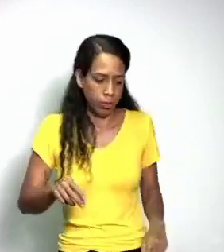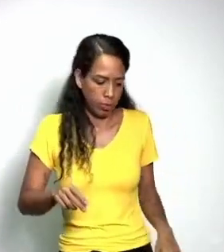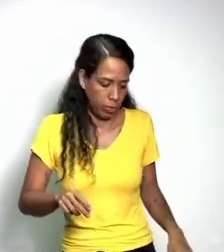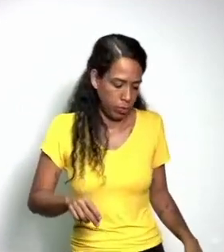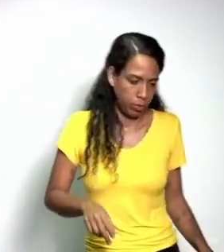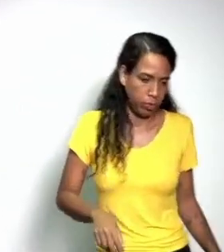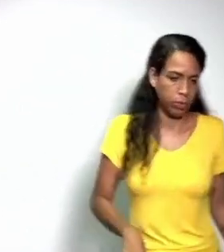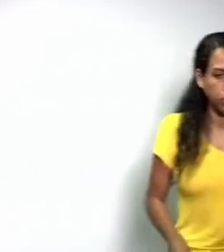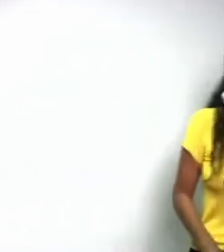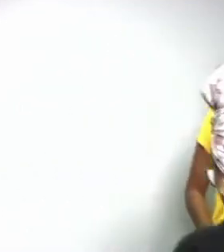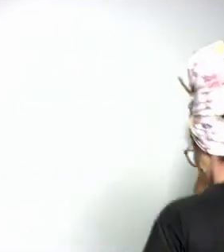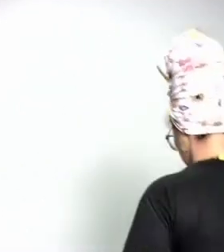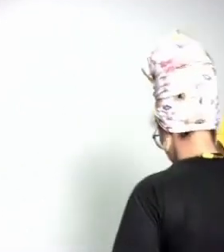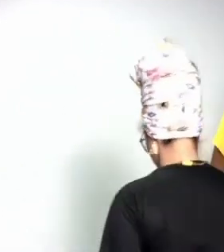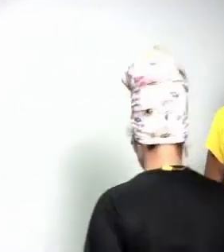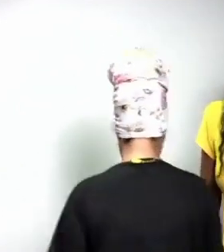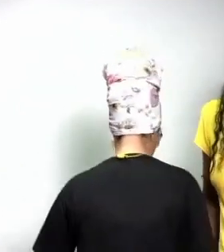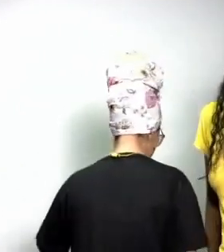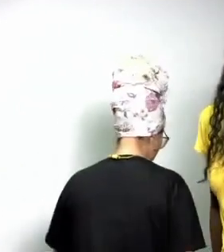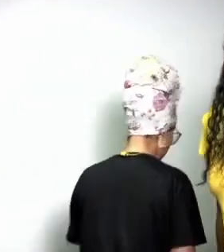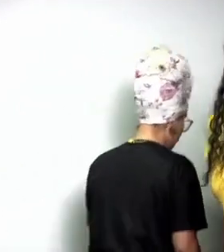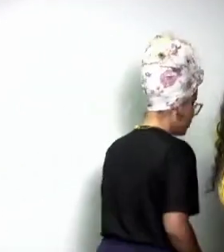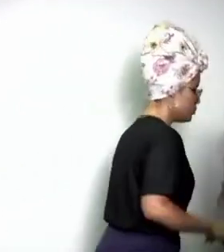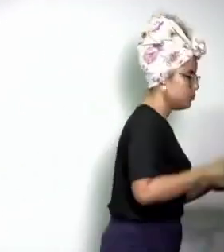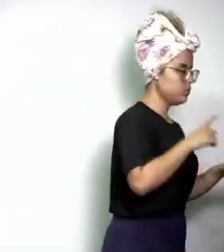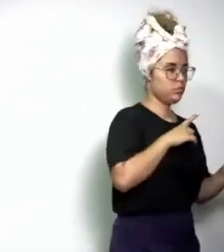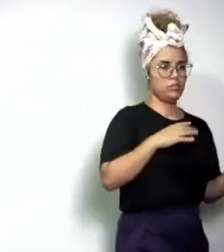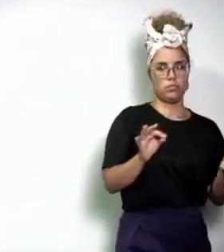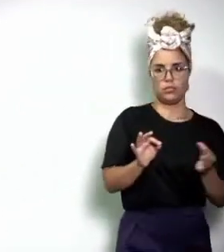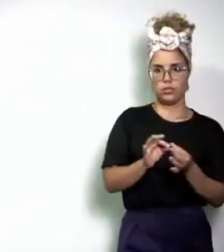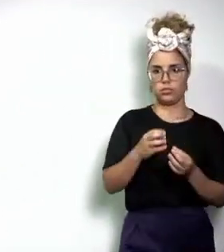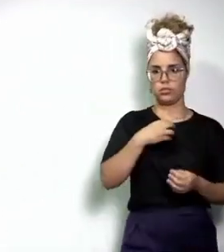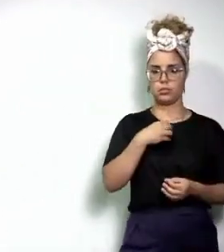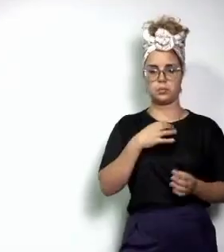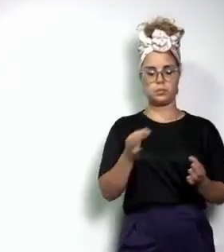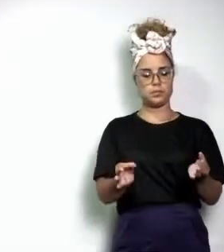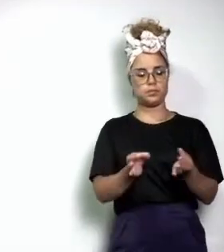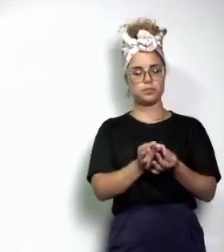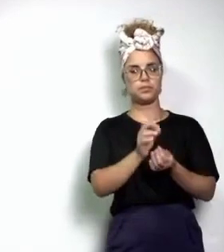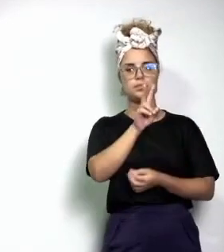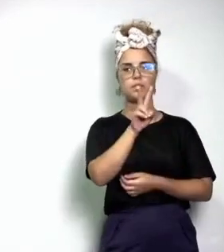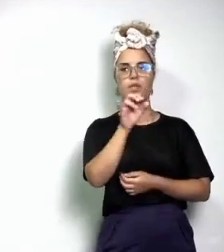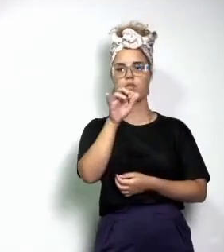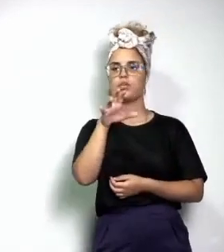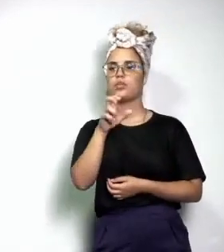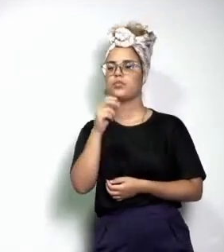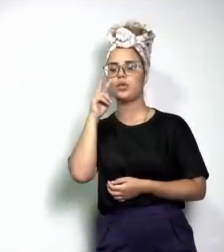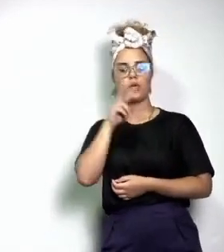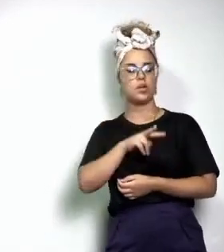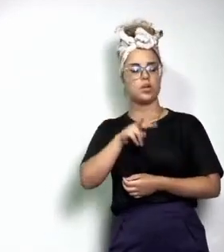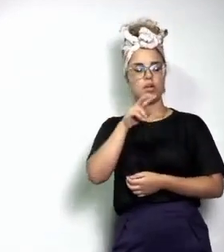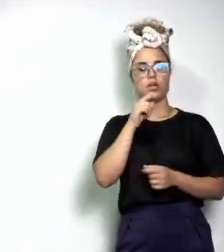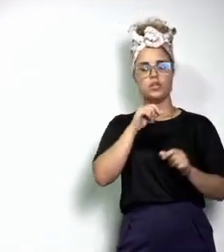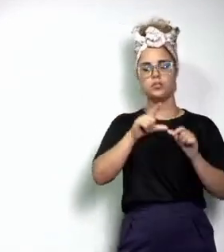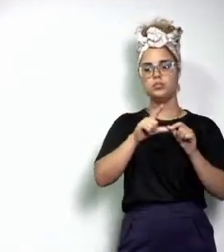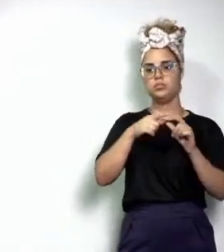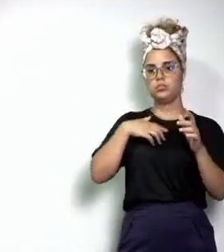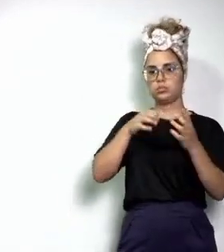rede, que conecta o viewfinder. E a gente tem também o cabo do motor de